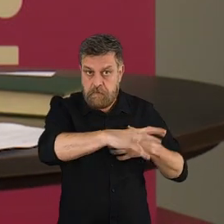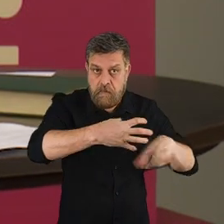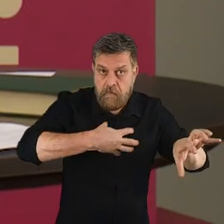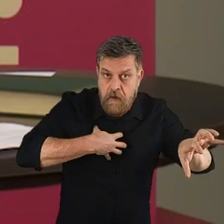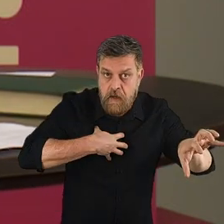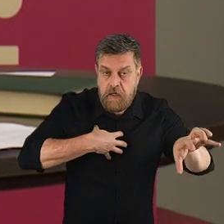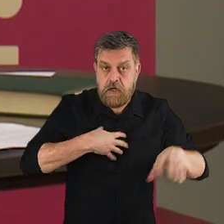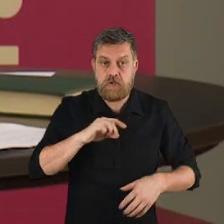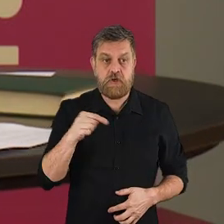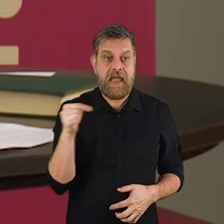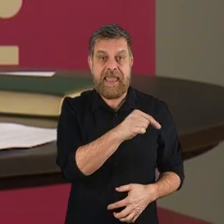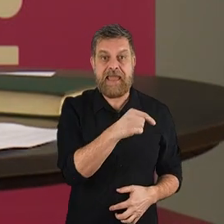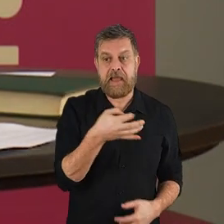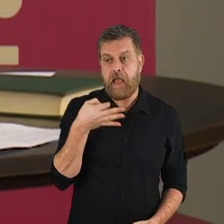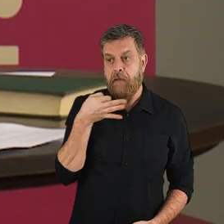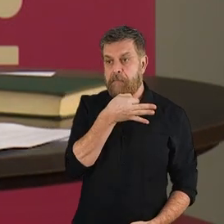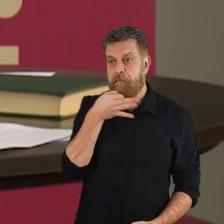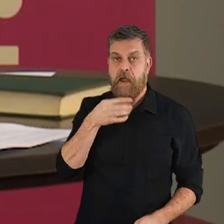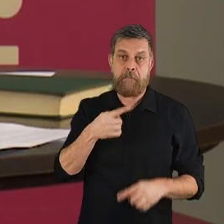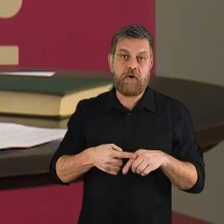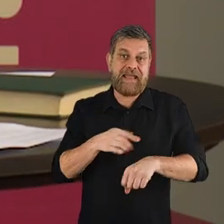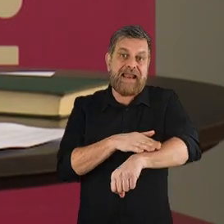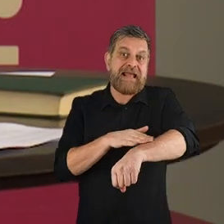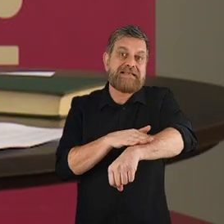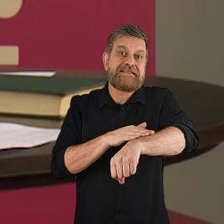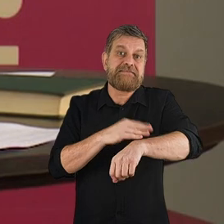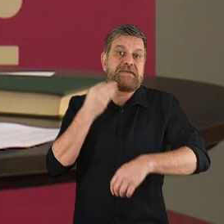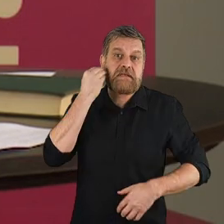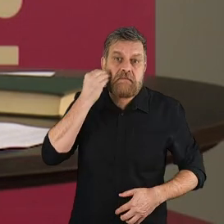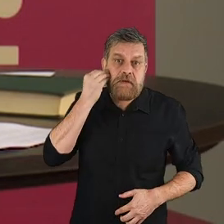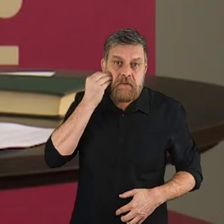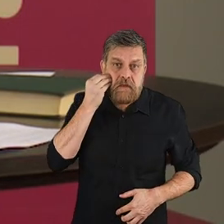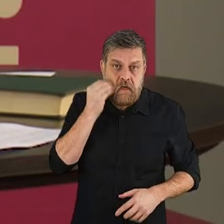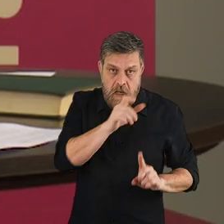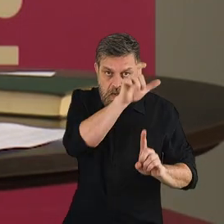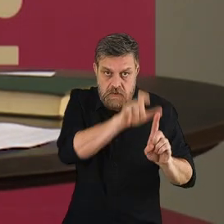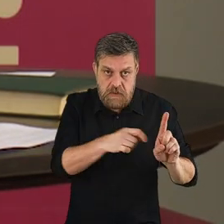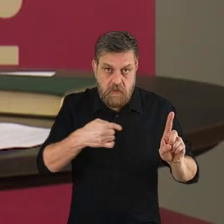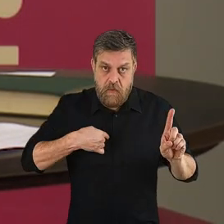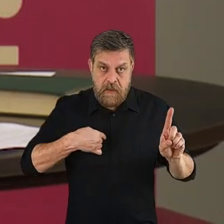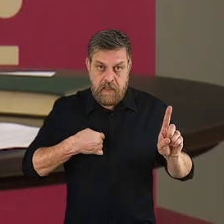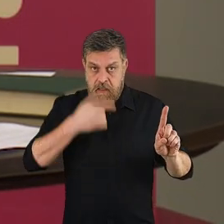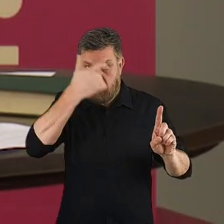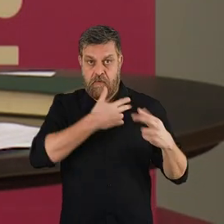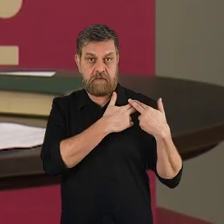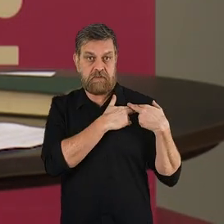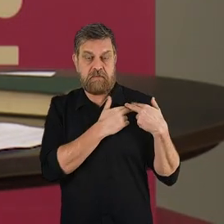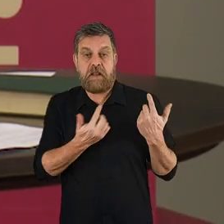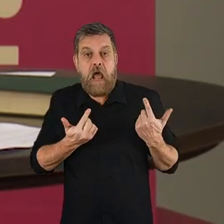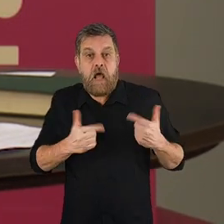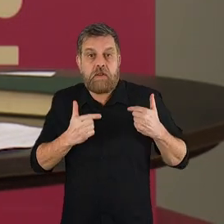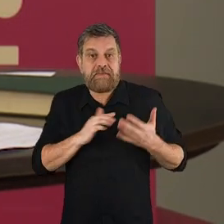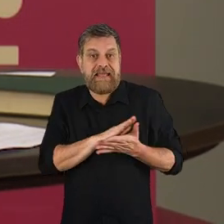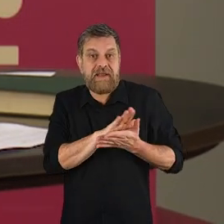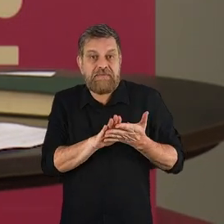Só quem pode falar dessa vida precarizada é o próprio sujeito? Eu não crio nenhuma responsabilidade com